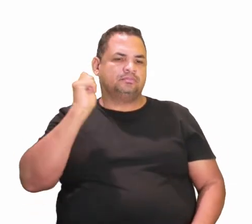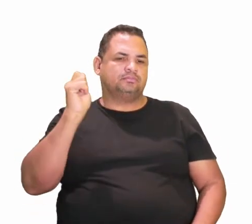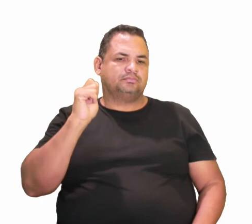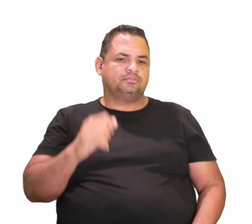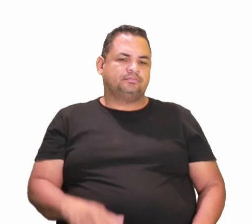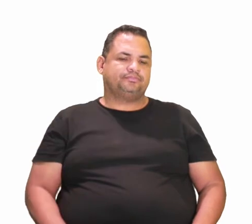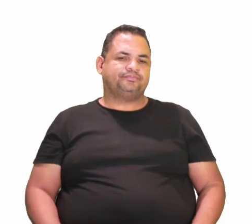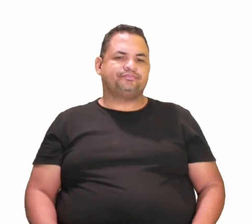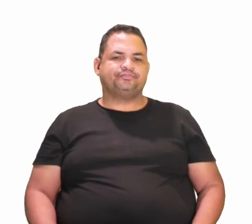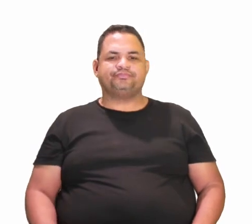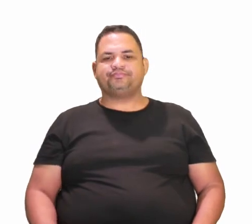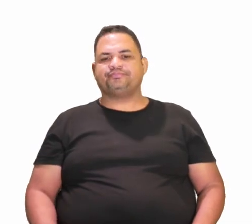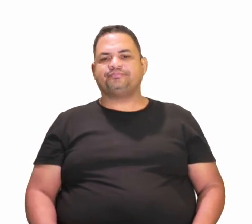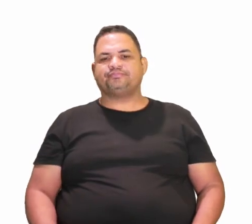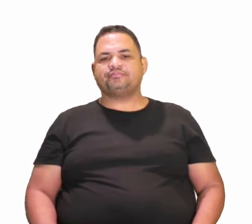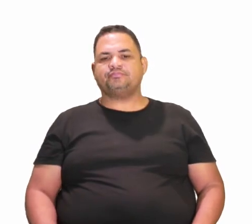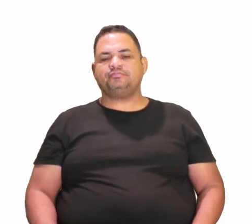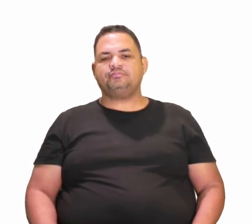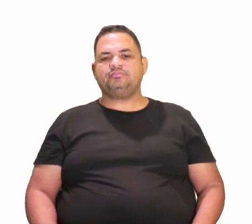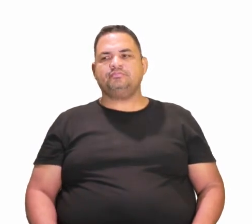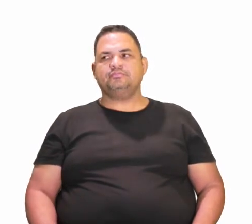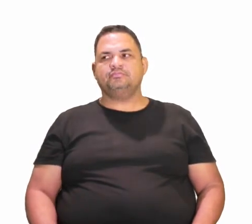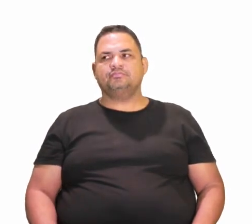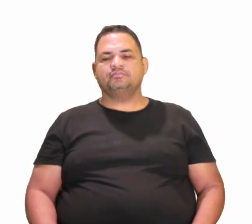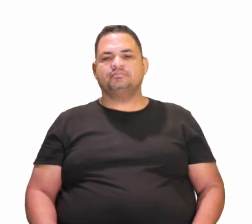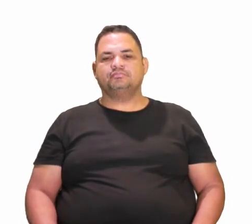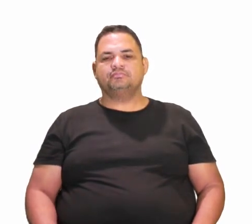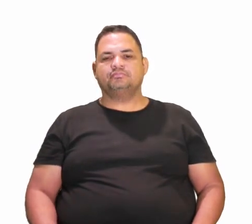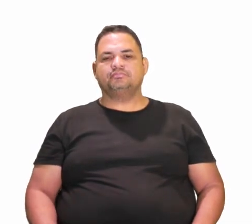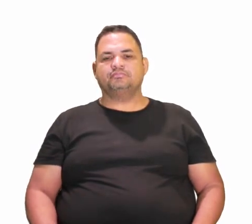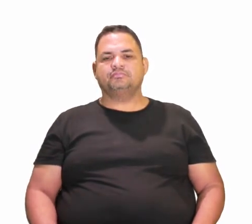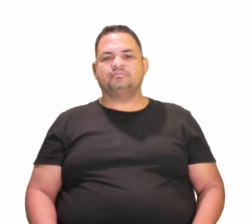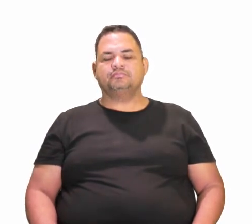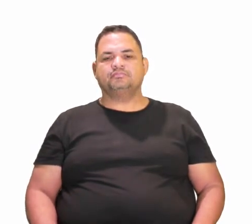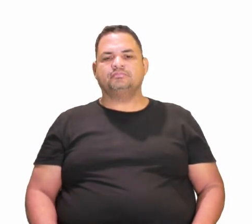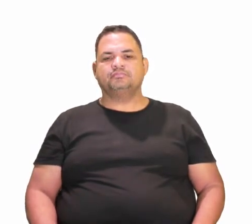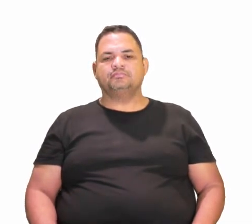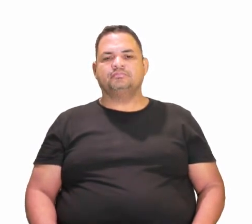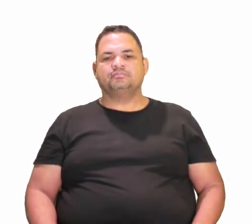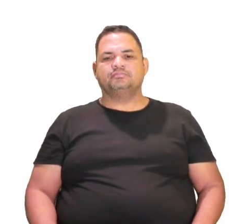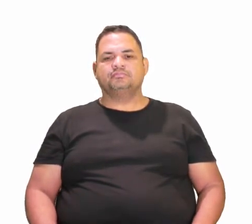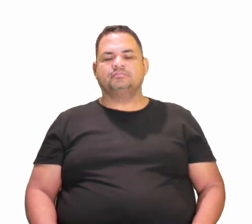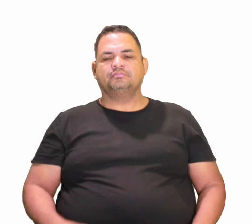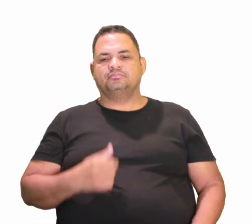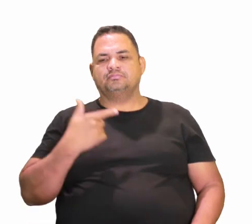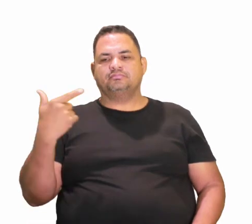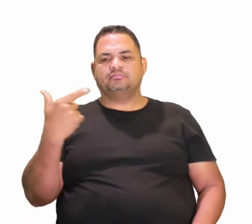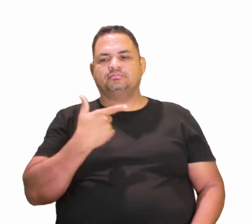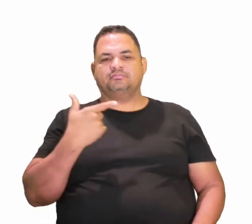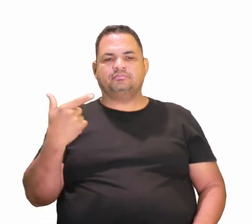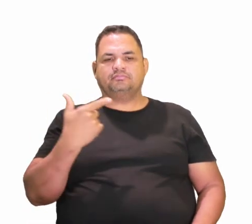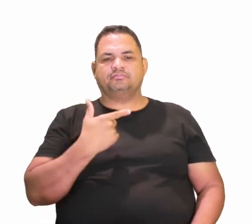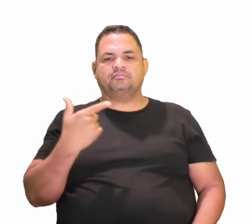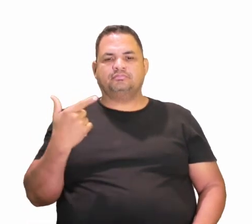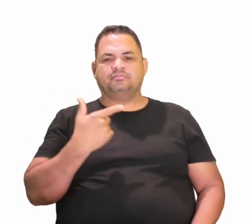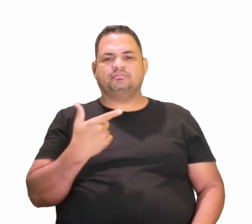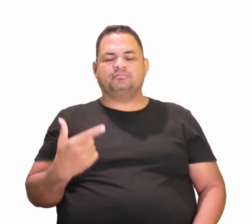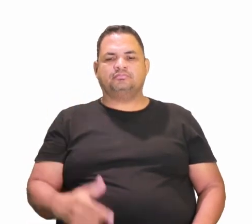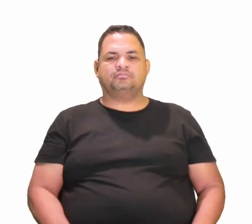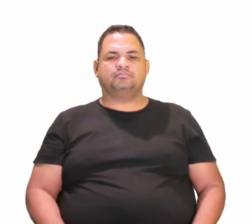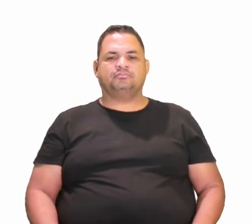aqui teria que se vir maiúsculo e aí 22 aí seria como